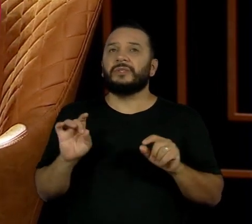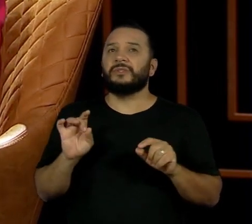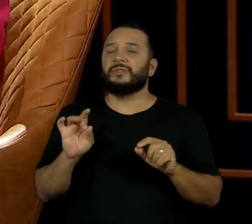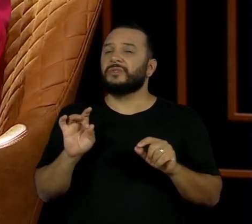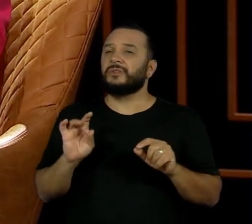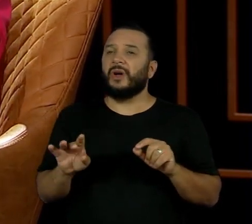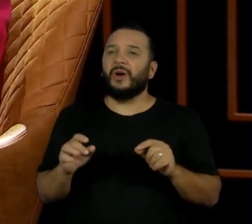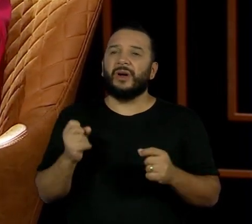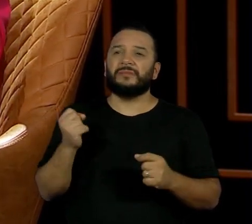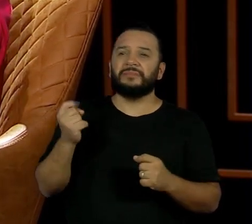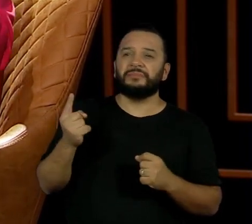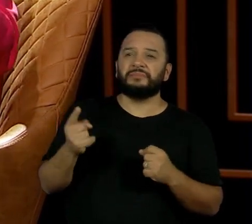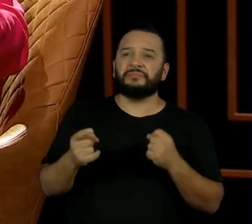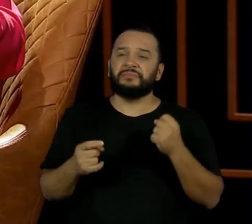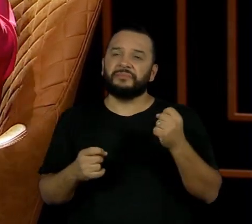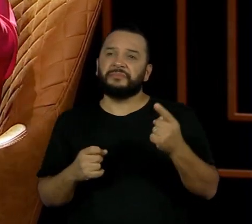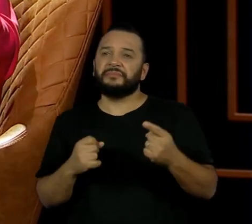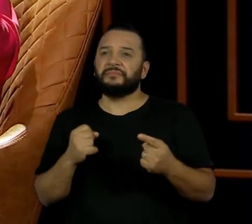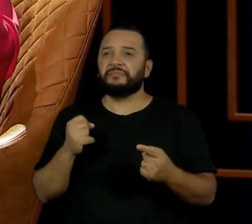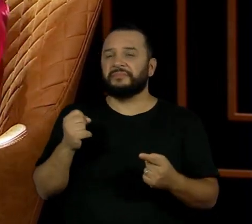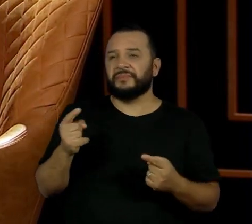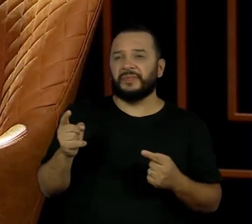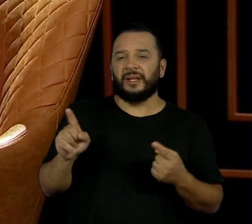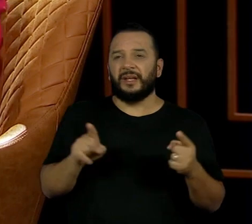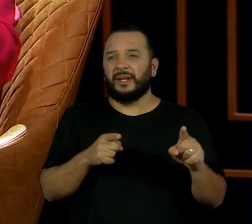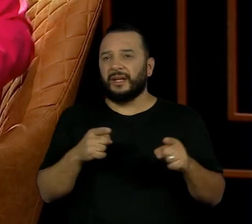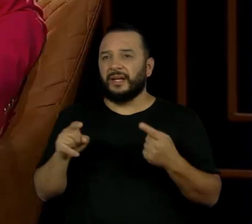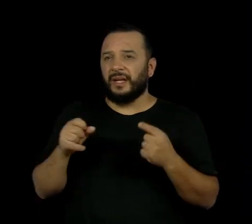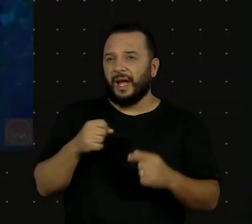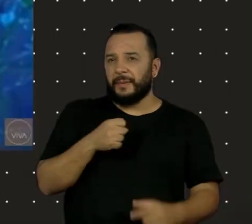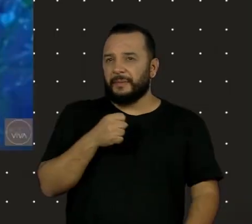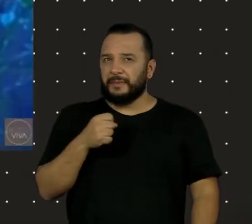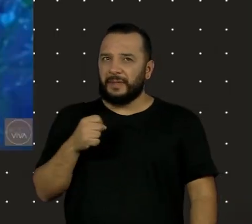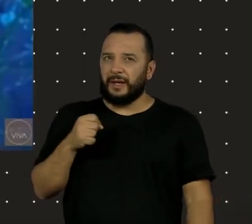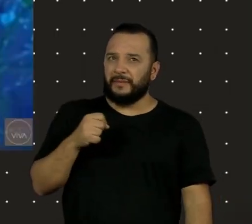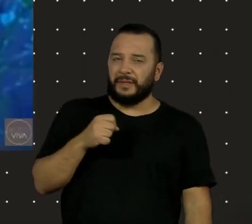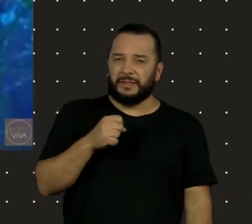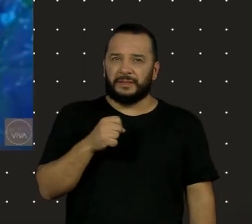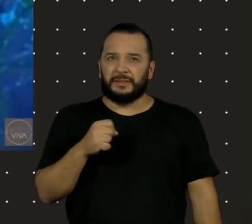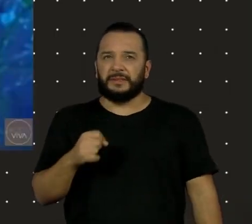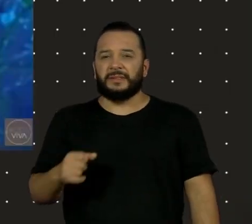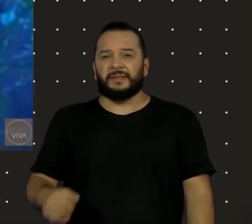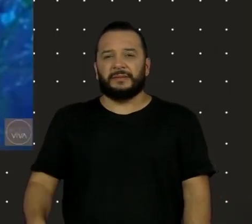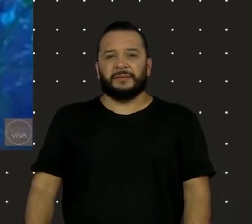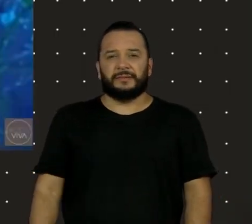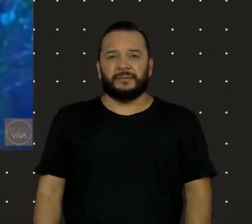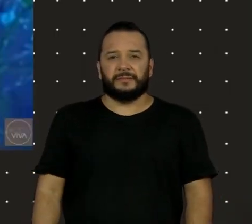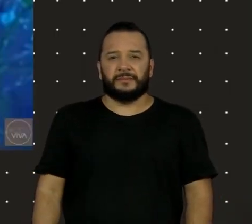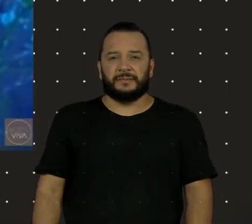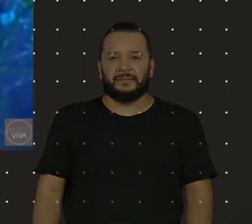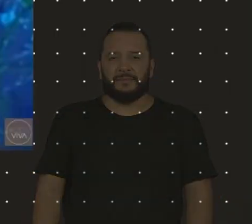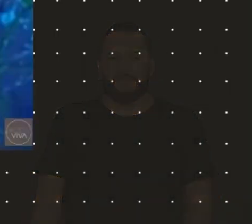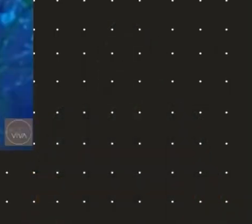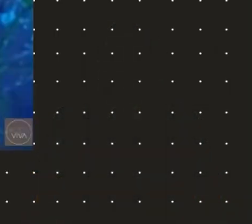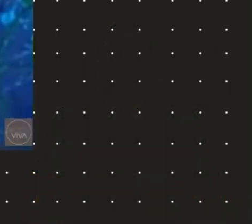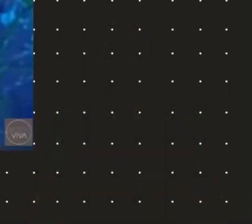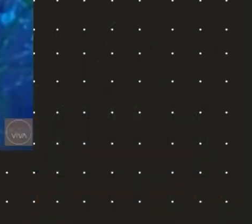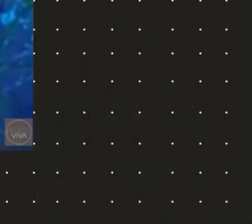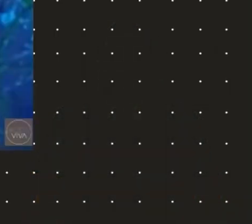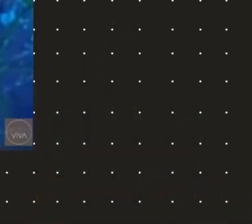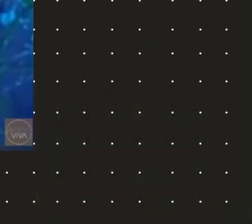muito, talvez um pouco de receio, com isso. A carne mais barata do mercado, a